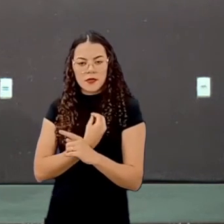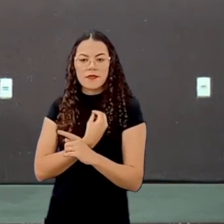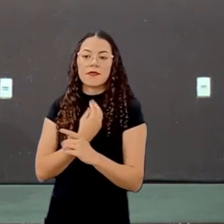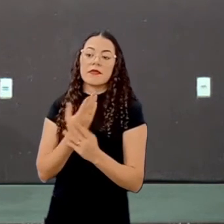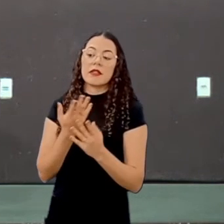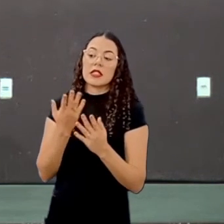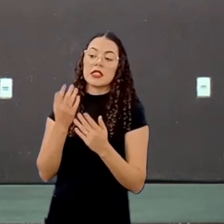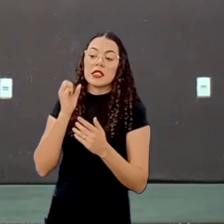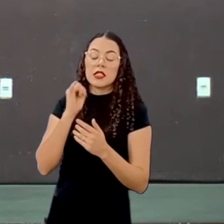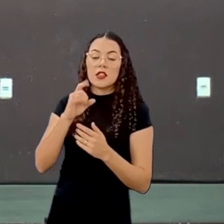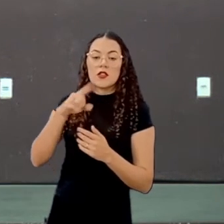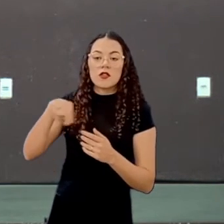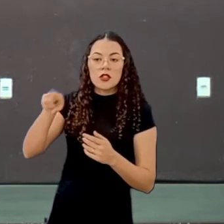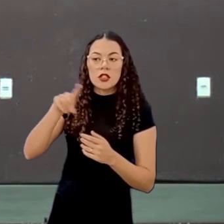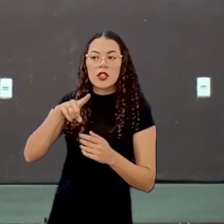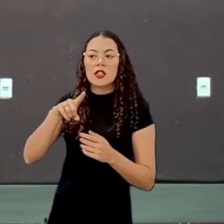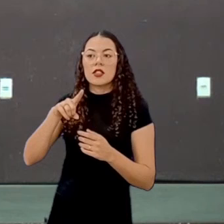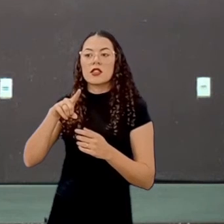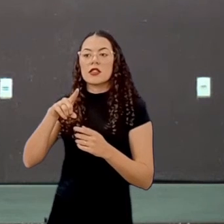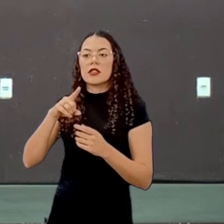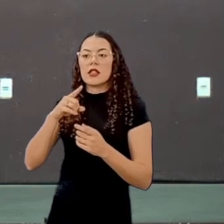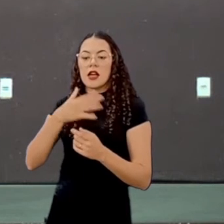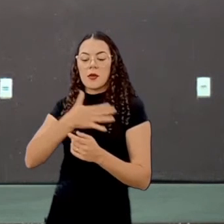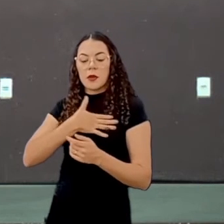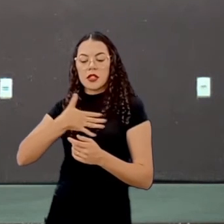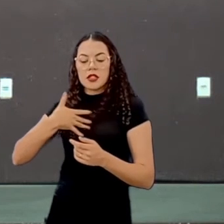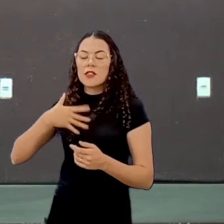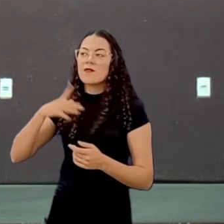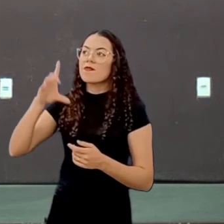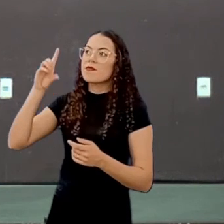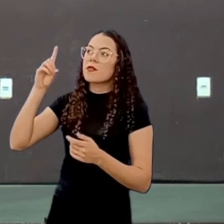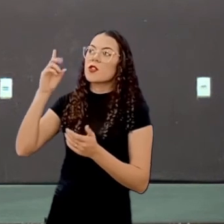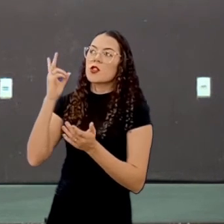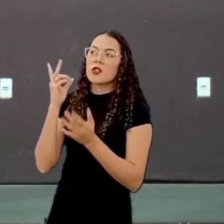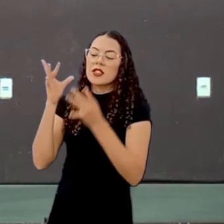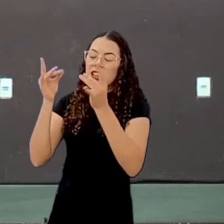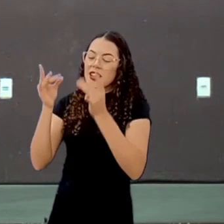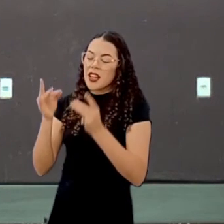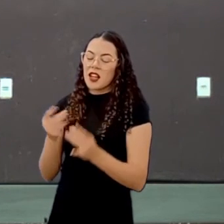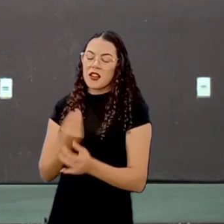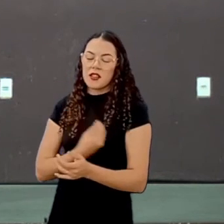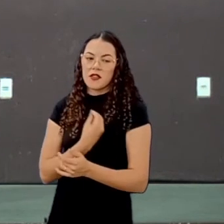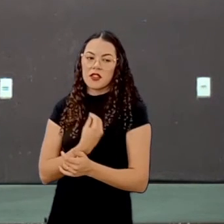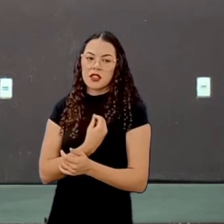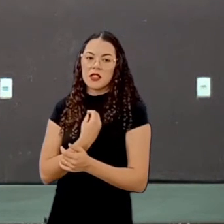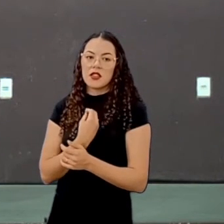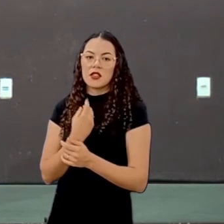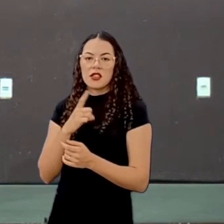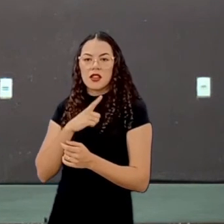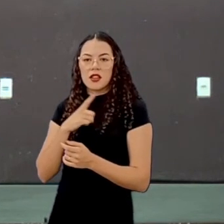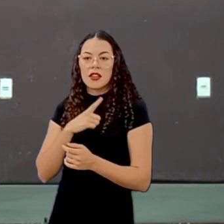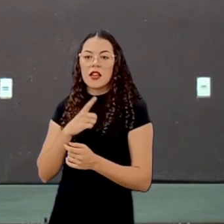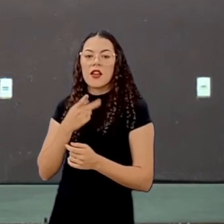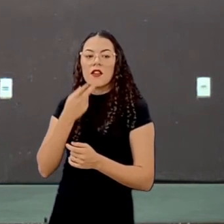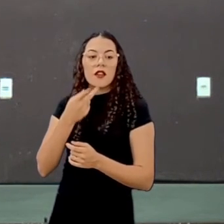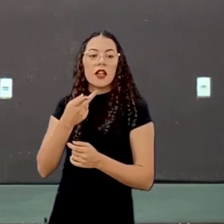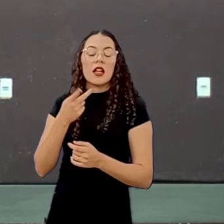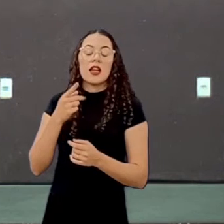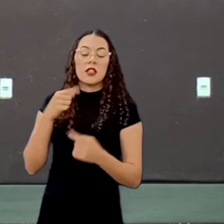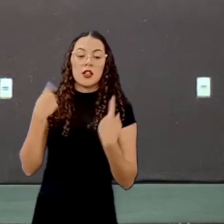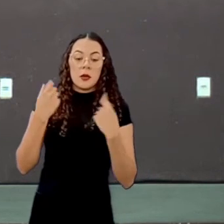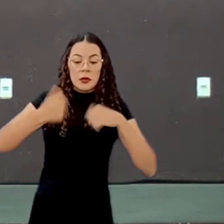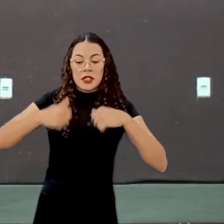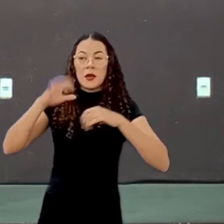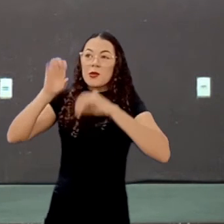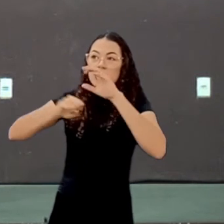Será que a gente tem vivido de fato a agradar a Deus em todos os detalhes das nossas vidas? E, gente, quando eu falo aqui que nós